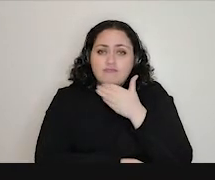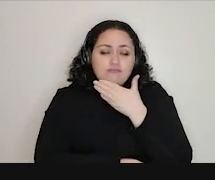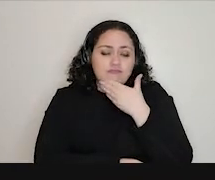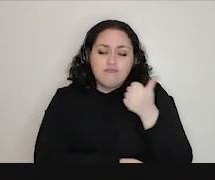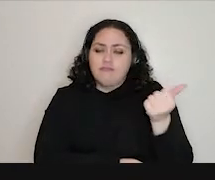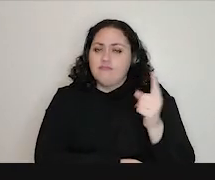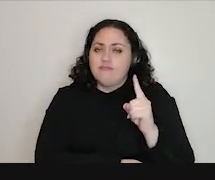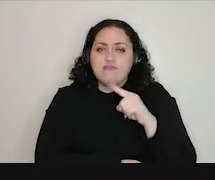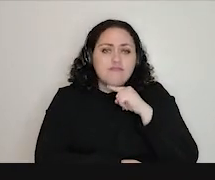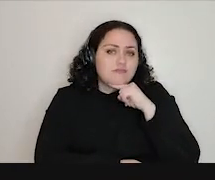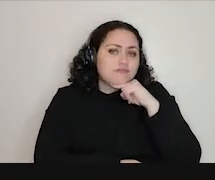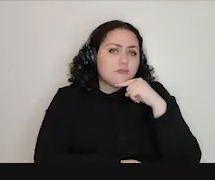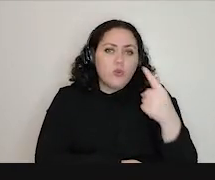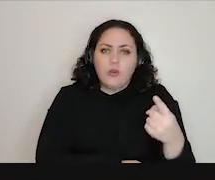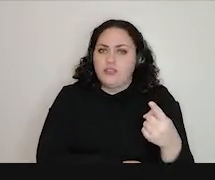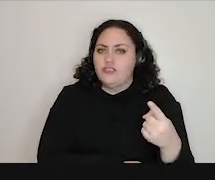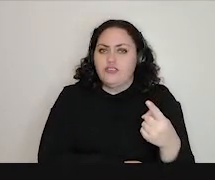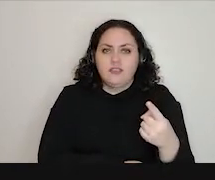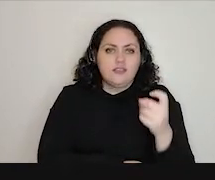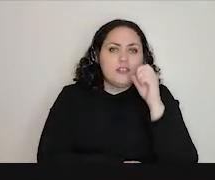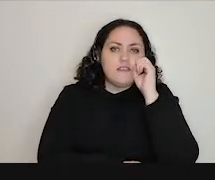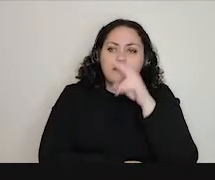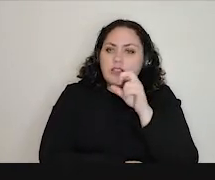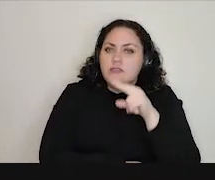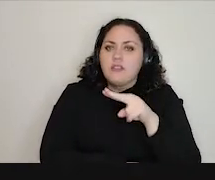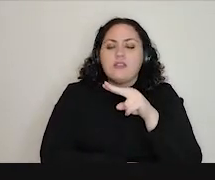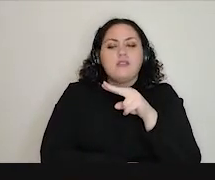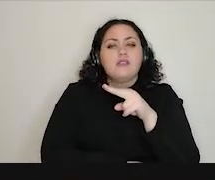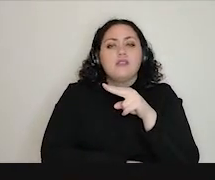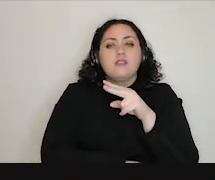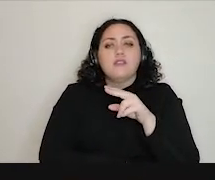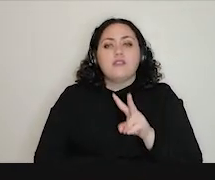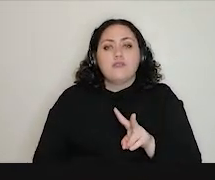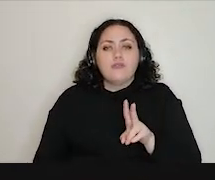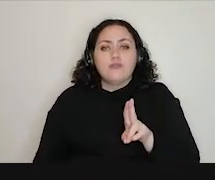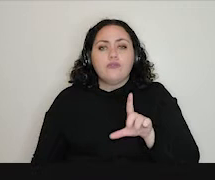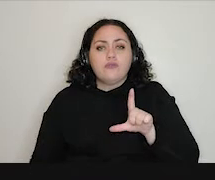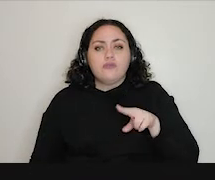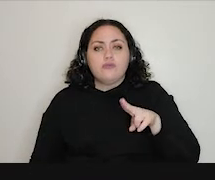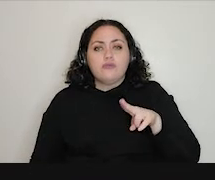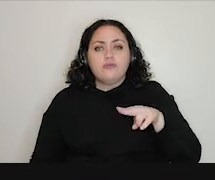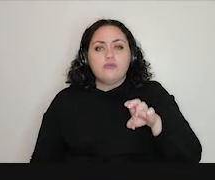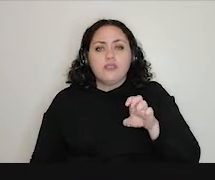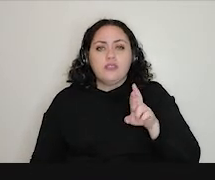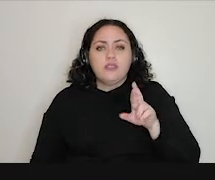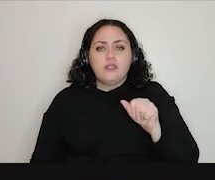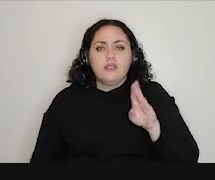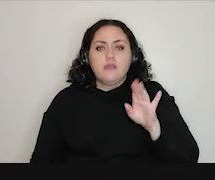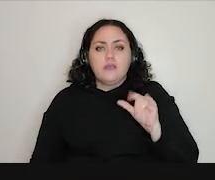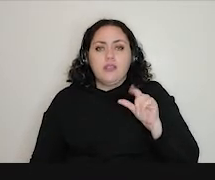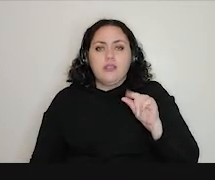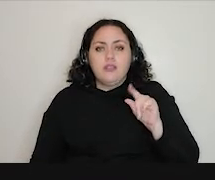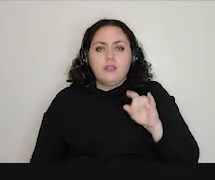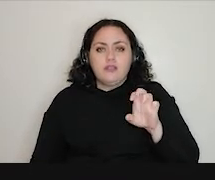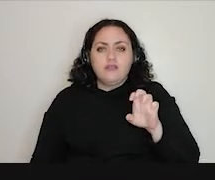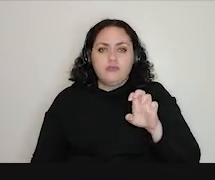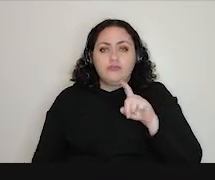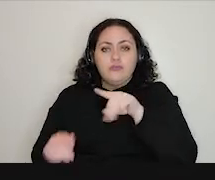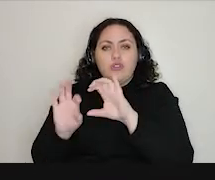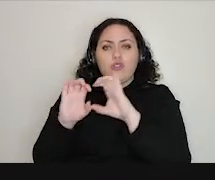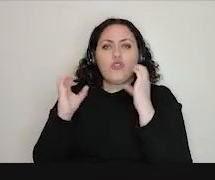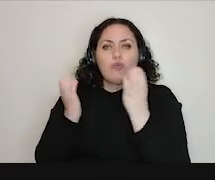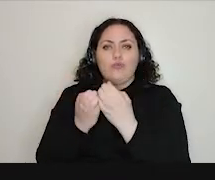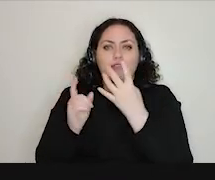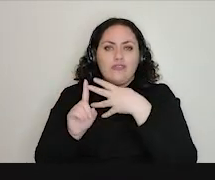gente mitigar as vulnerabilidades que acometem a população LGBTQIA+. Que vulnerabilidades são essas? É